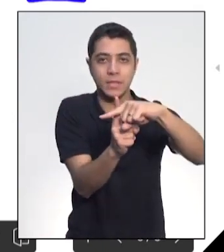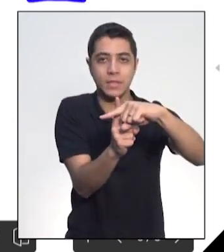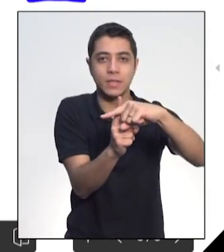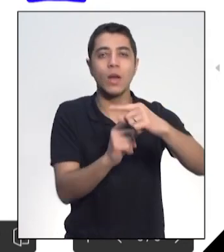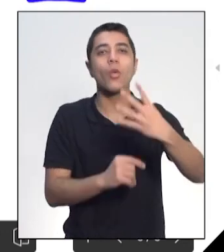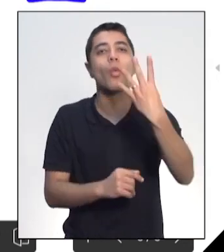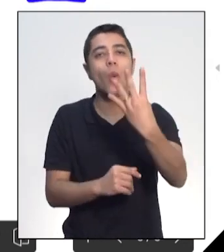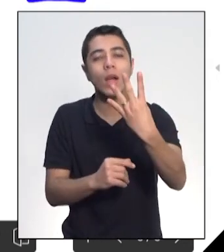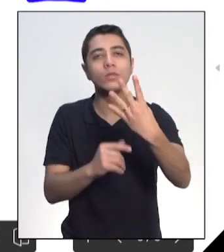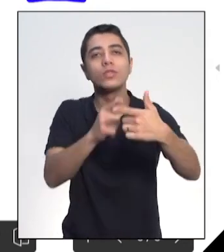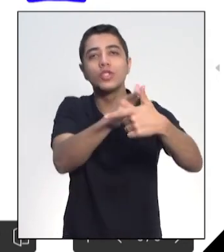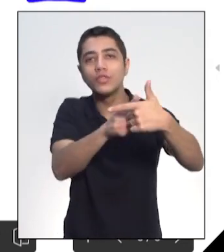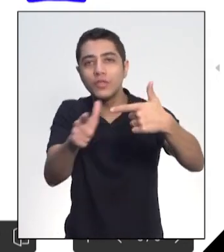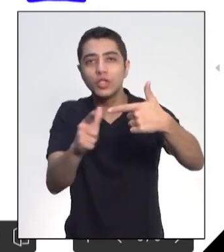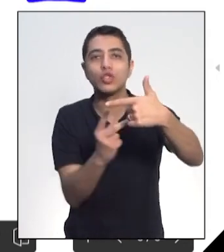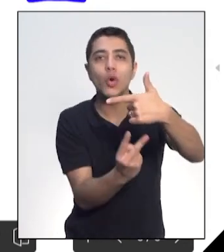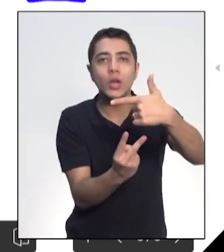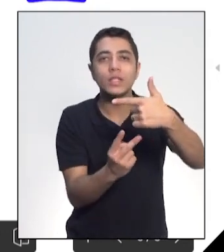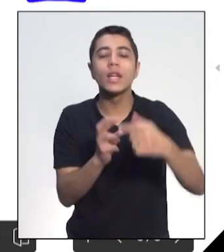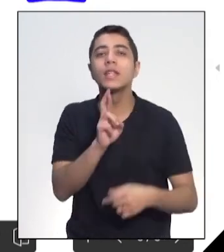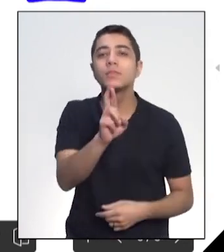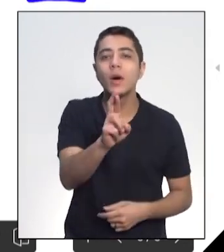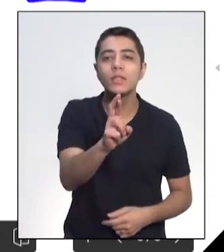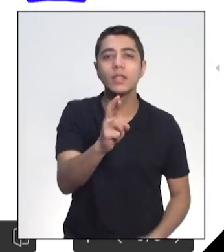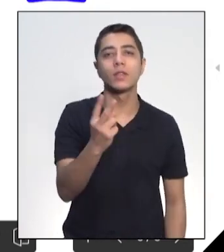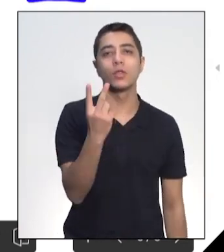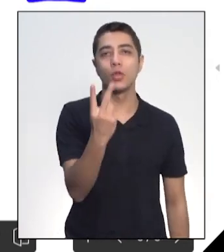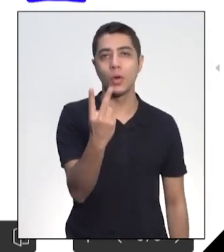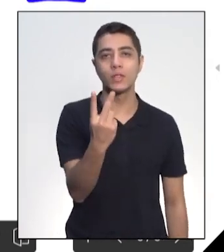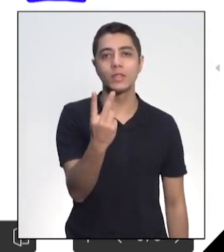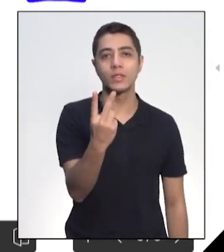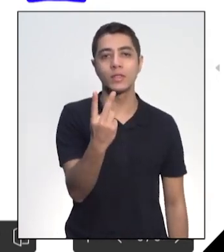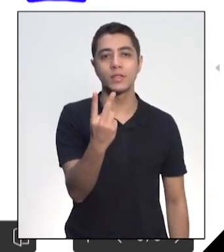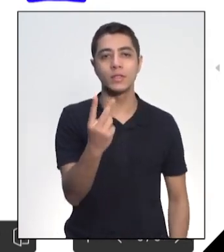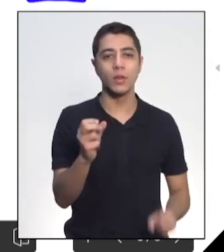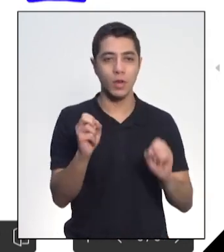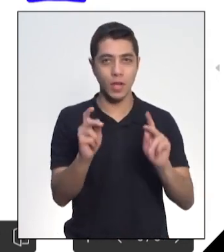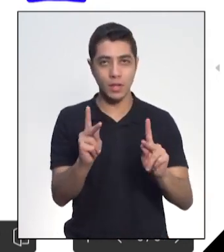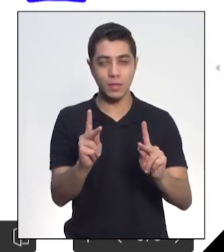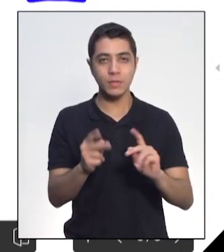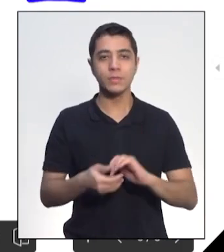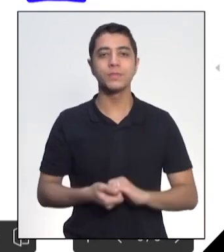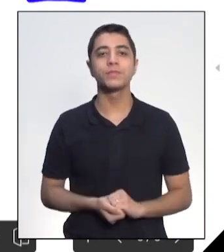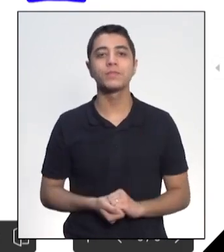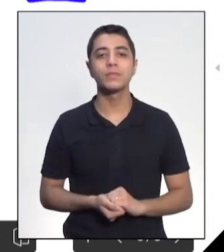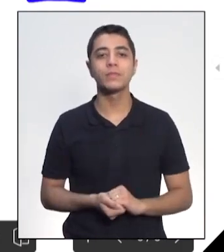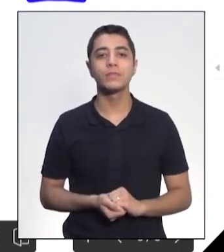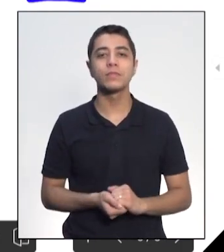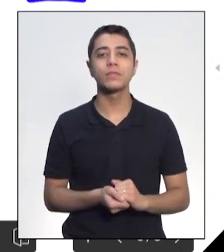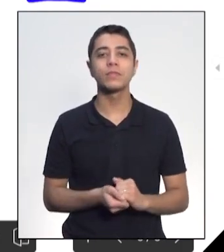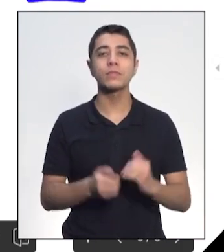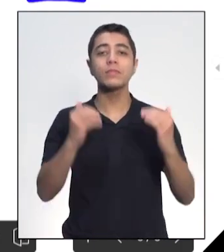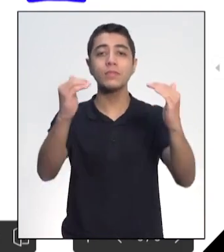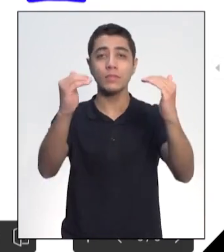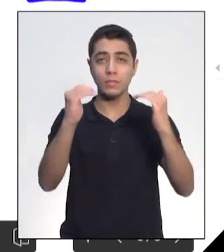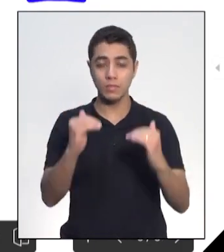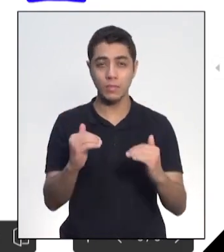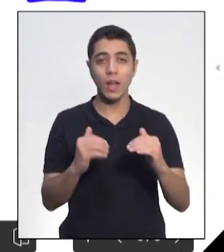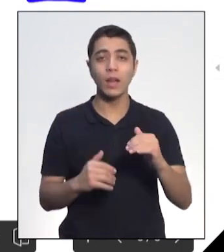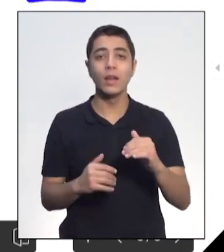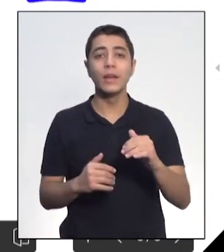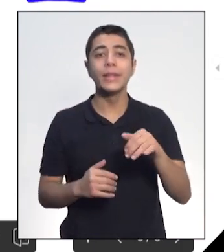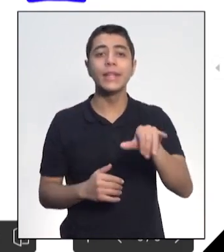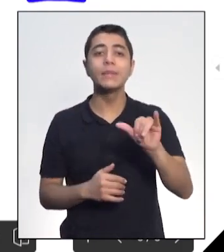positivo. Tudo bem? Lembra que o vértice era 2 no valor do x, ó? E no valor do y, professora? Menos o delta. O meu delta